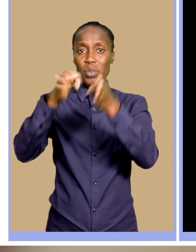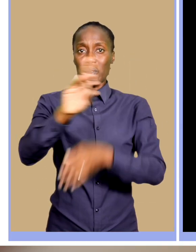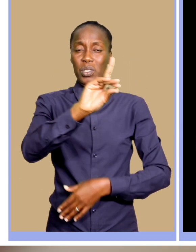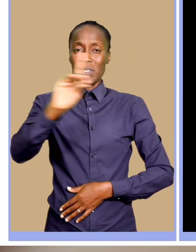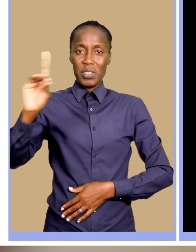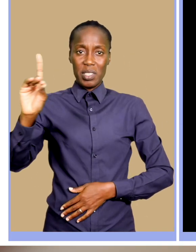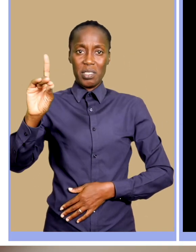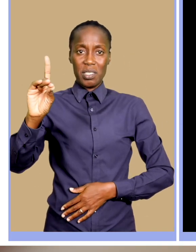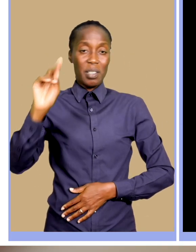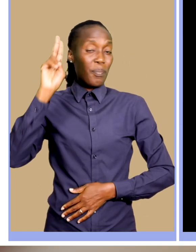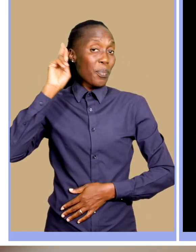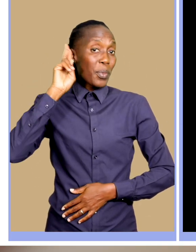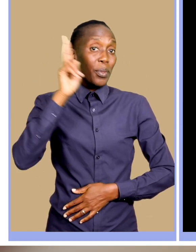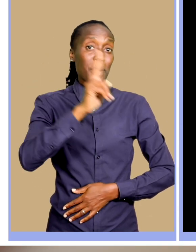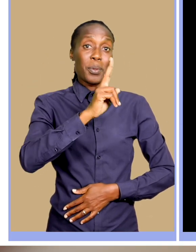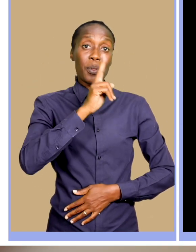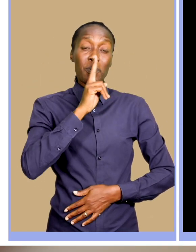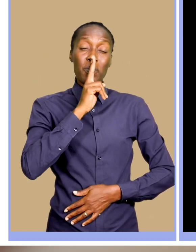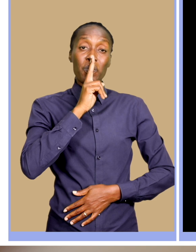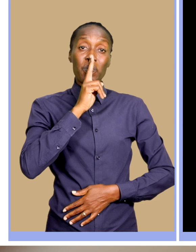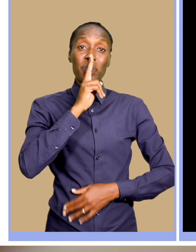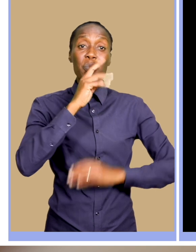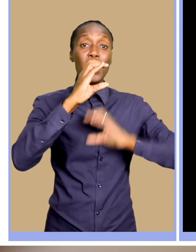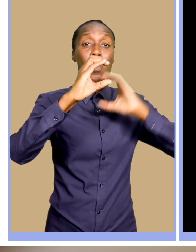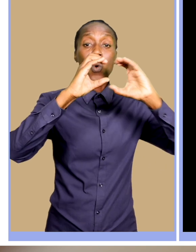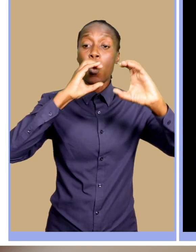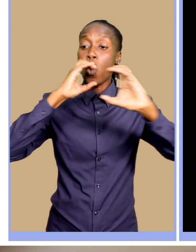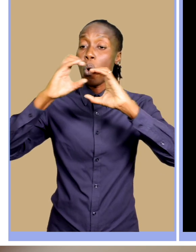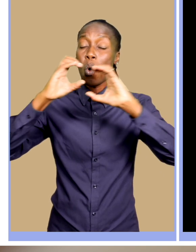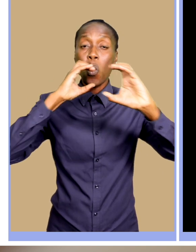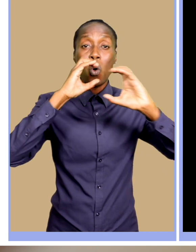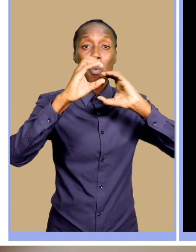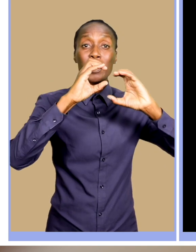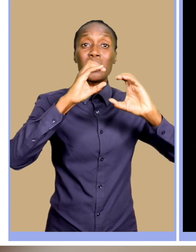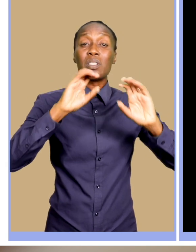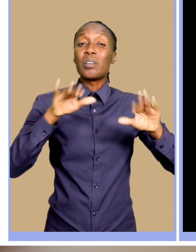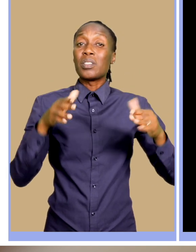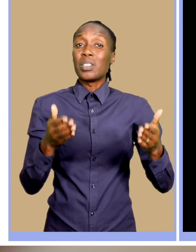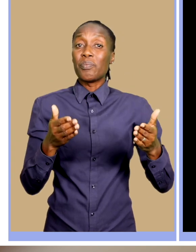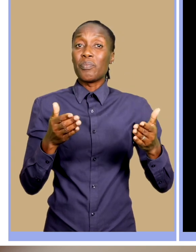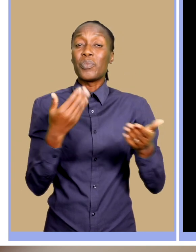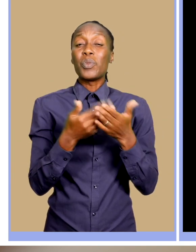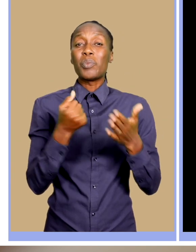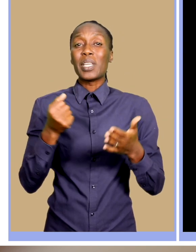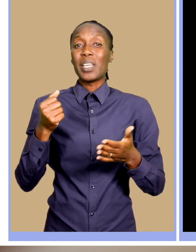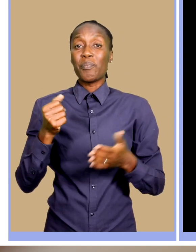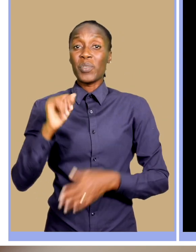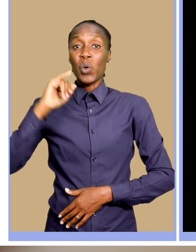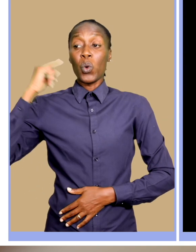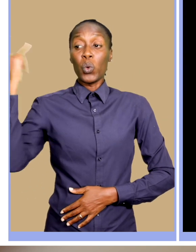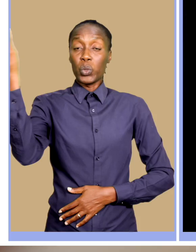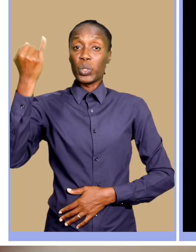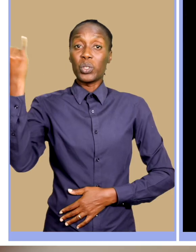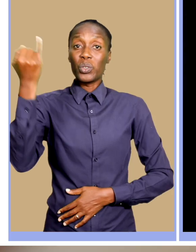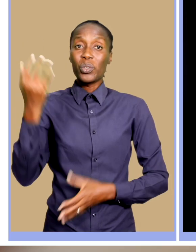auditiva. A comunicação também deixa a desejar, porque o Instituto também não está capacitado para lidar com